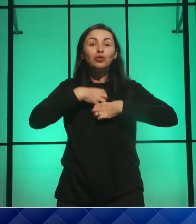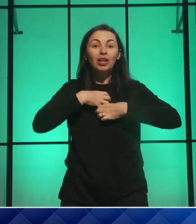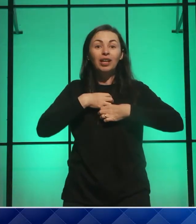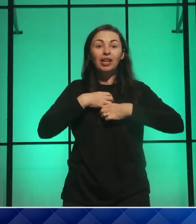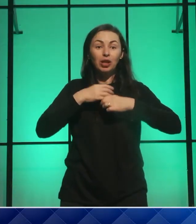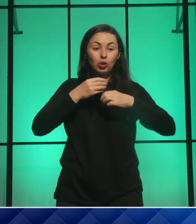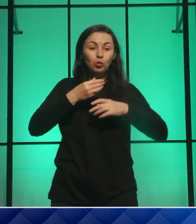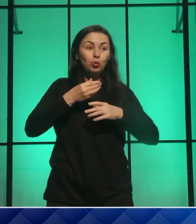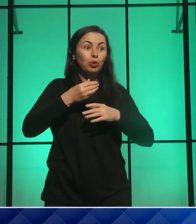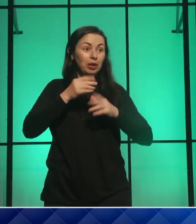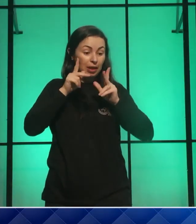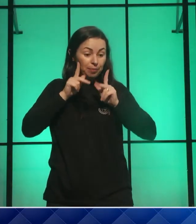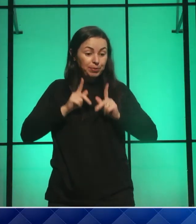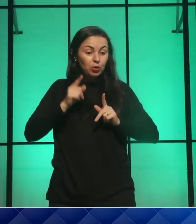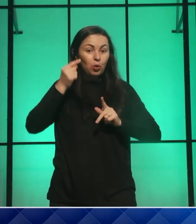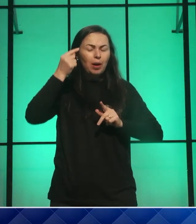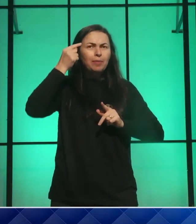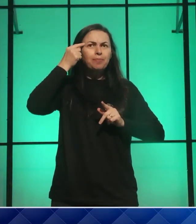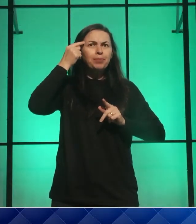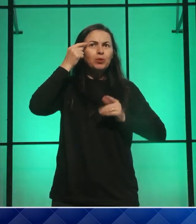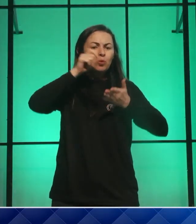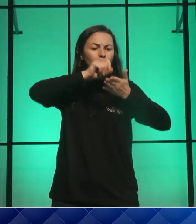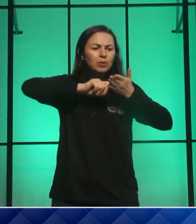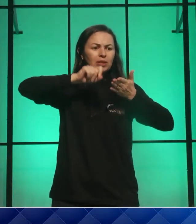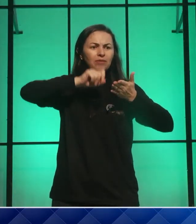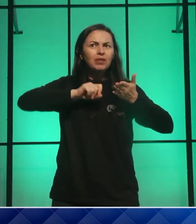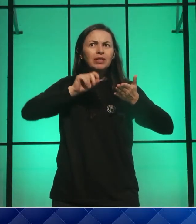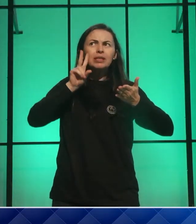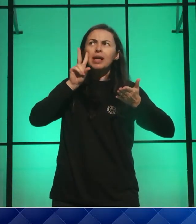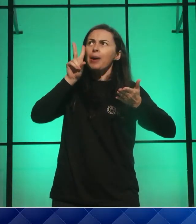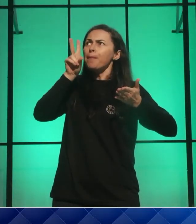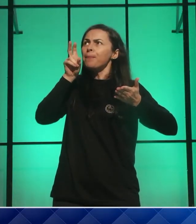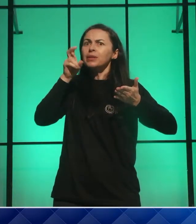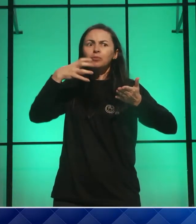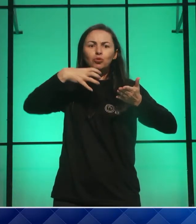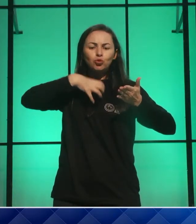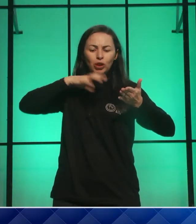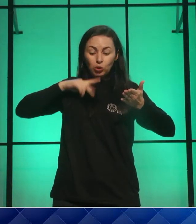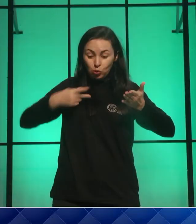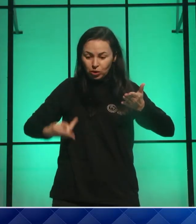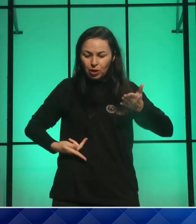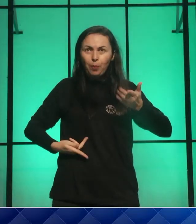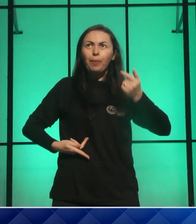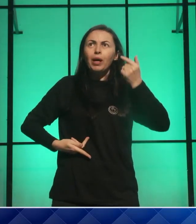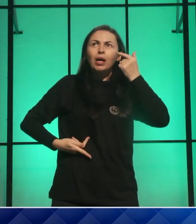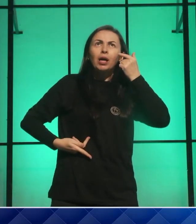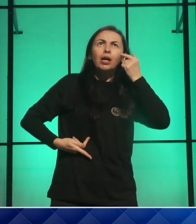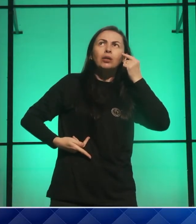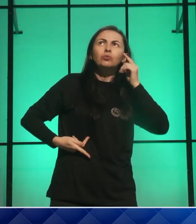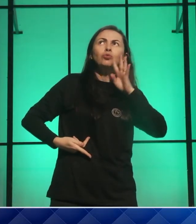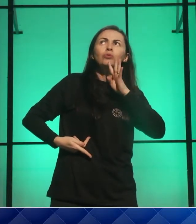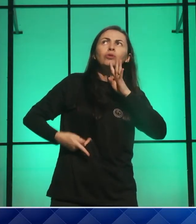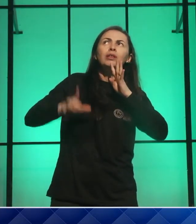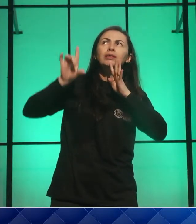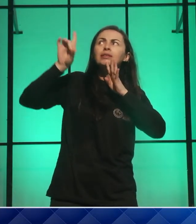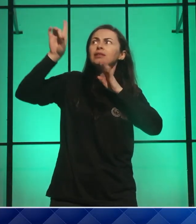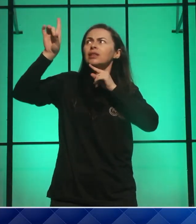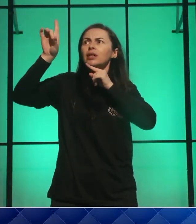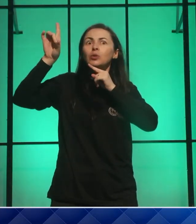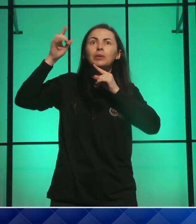autores escreveram baseado na sua percepção humana. Por isso, voltando ao texto,